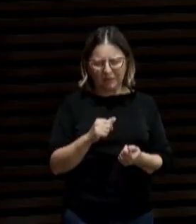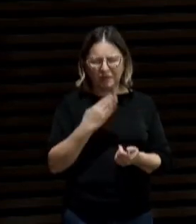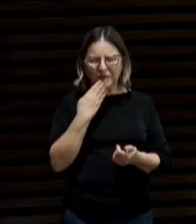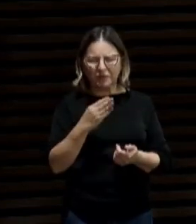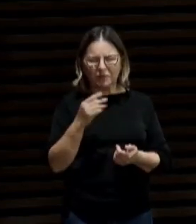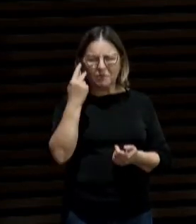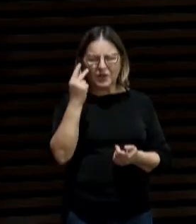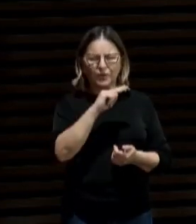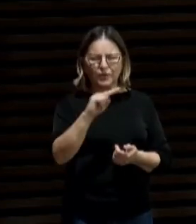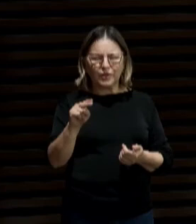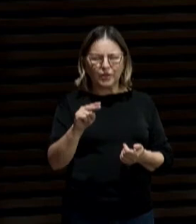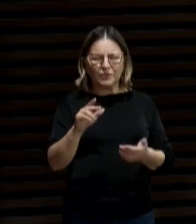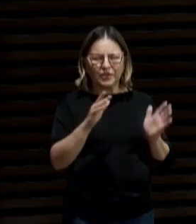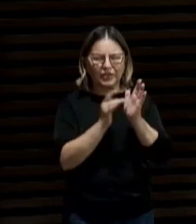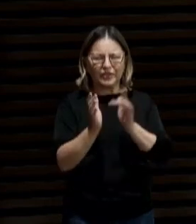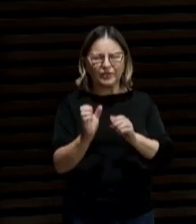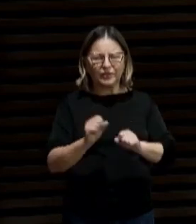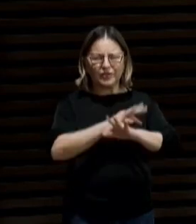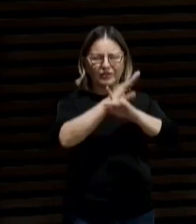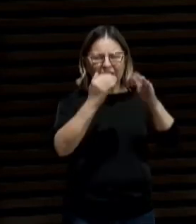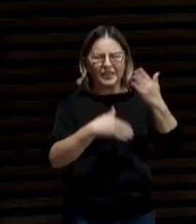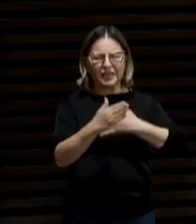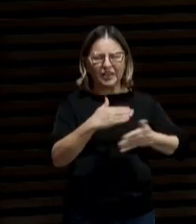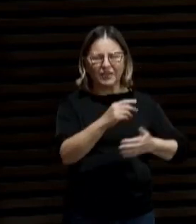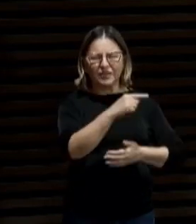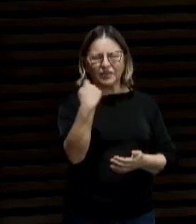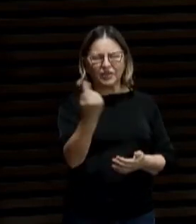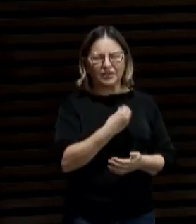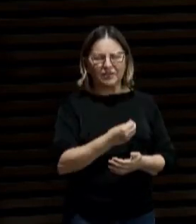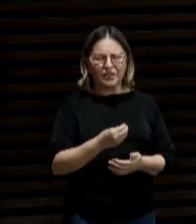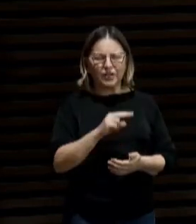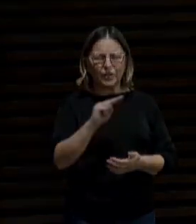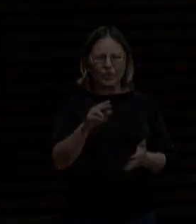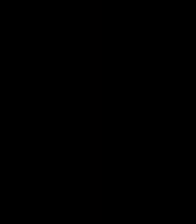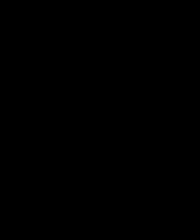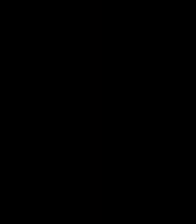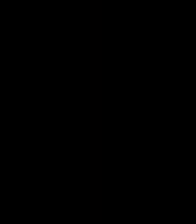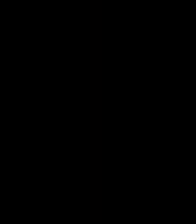que o nome de Jesus seja glorificado por meio das nossas vidas. É no nome dele que nós oramos. Amém.